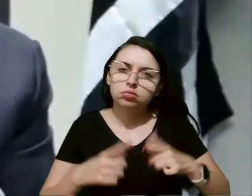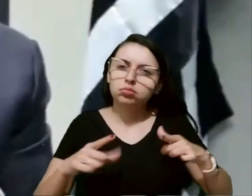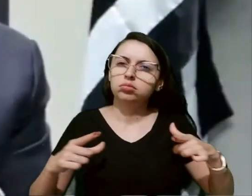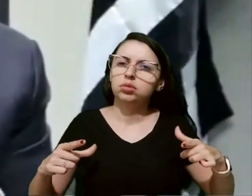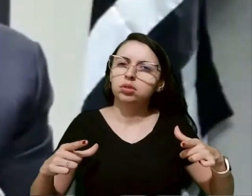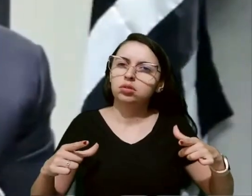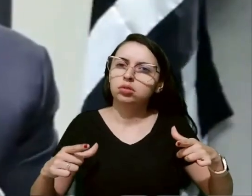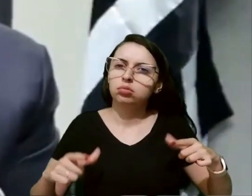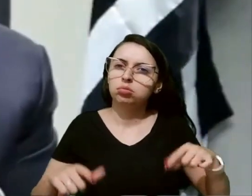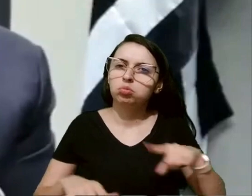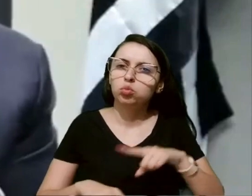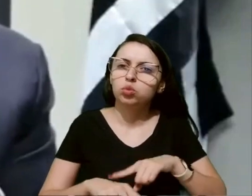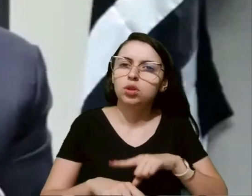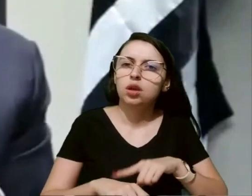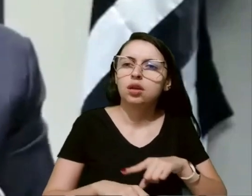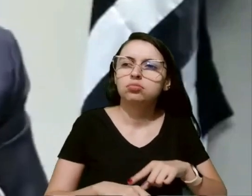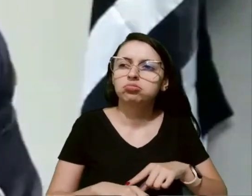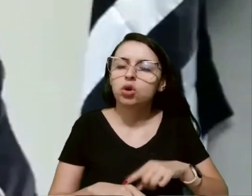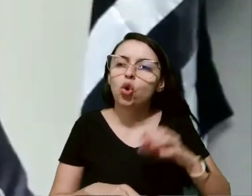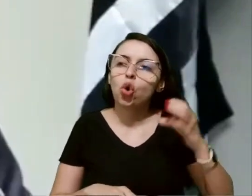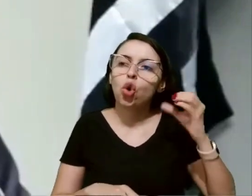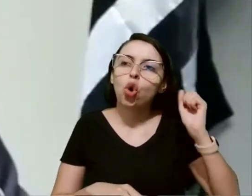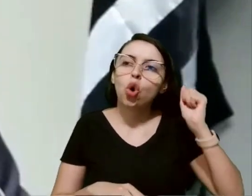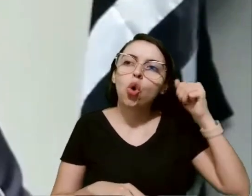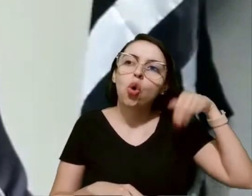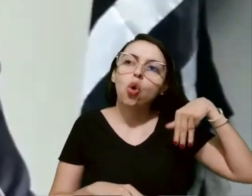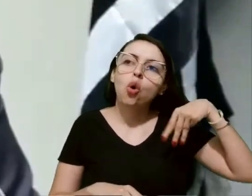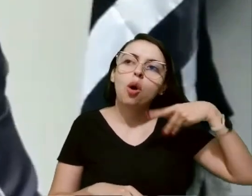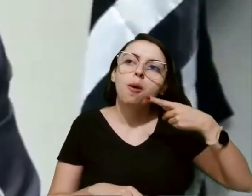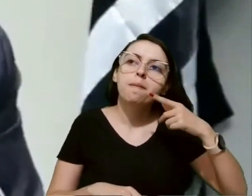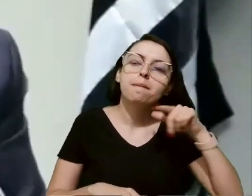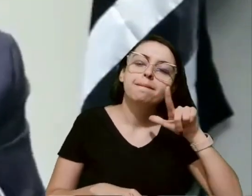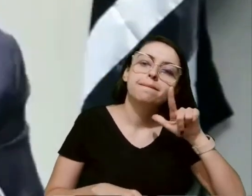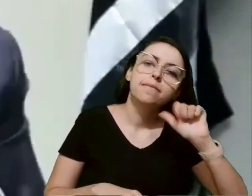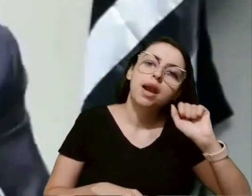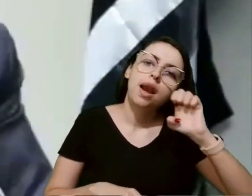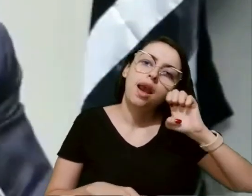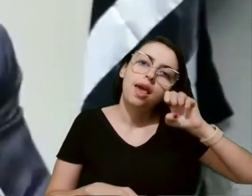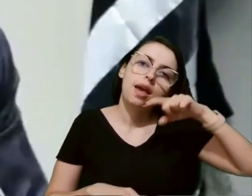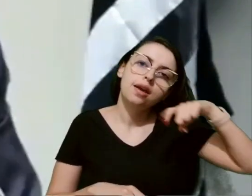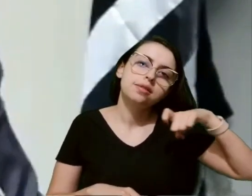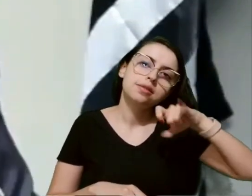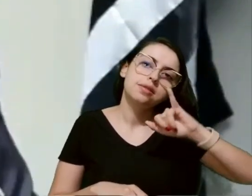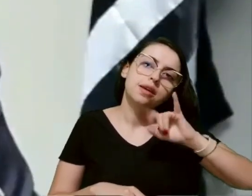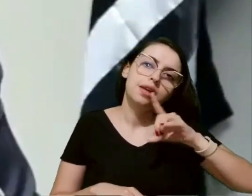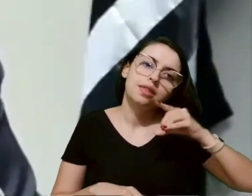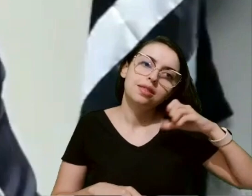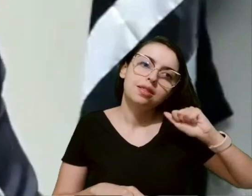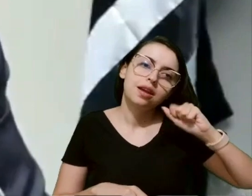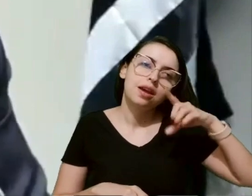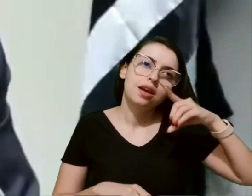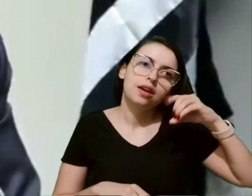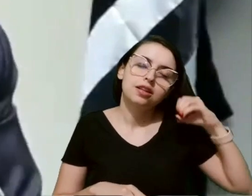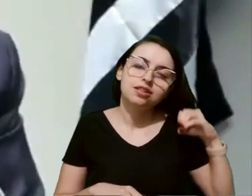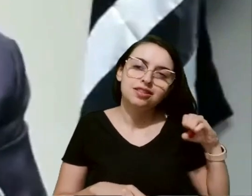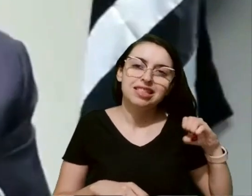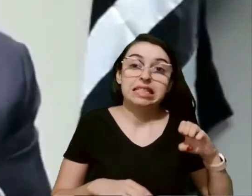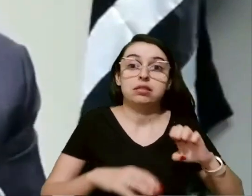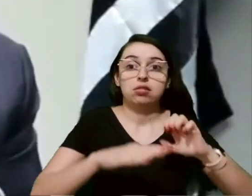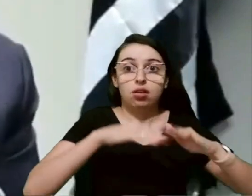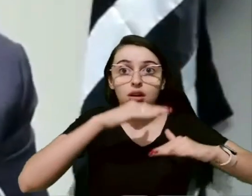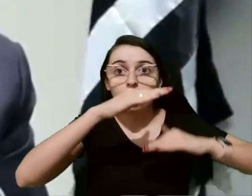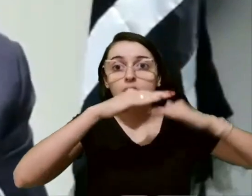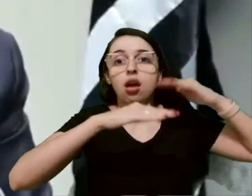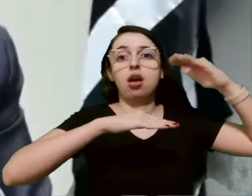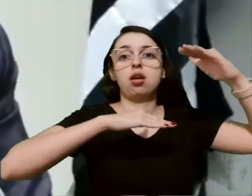carga né, de complexidade que era 2,5 vezes maior. Assim, nesse sentido, carregava uma carga